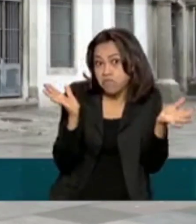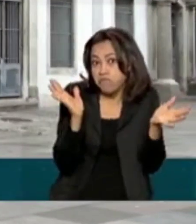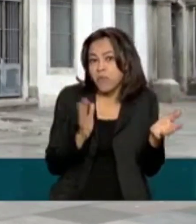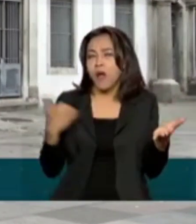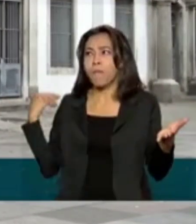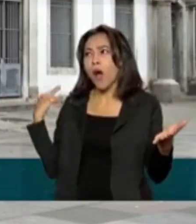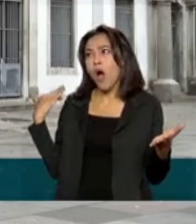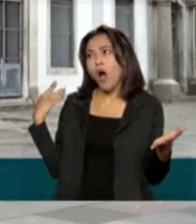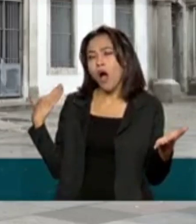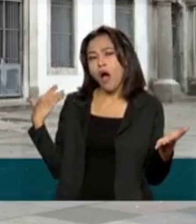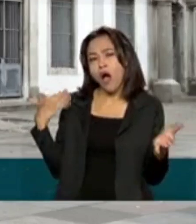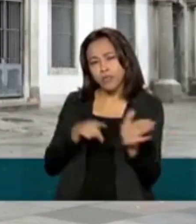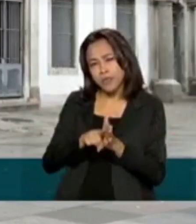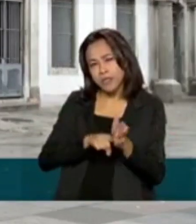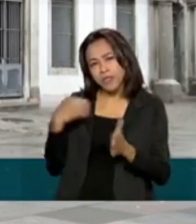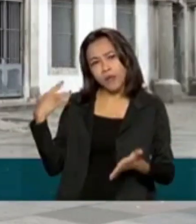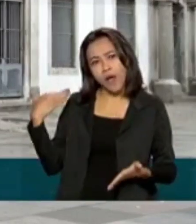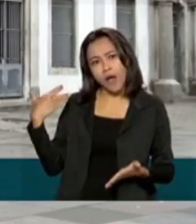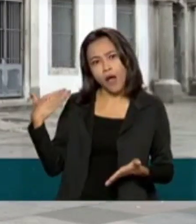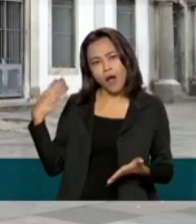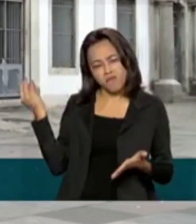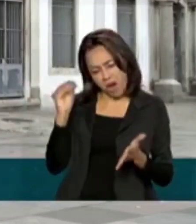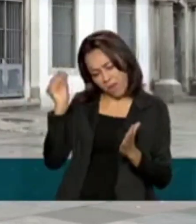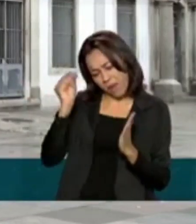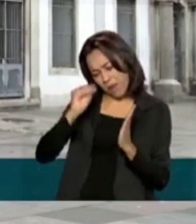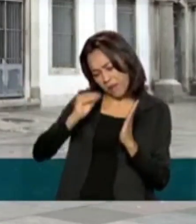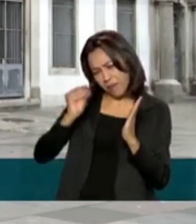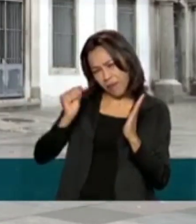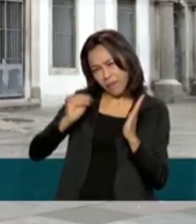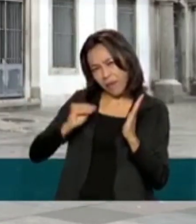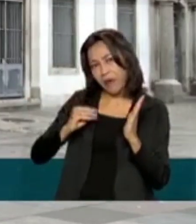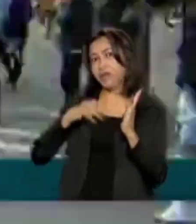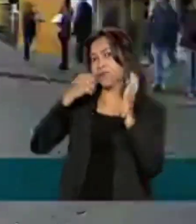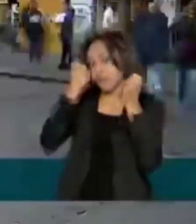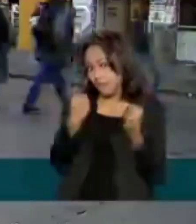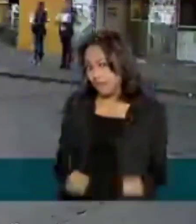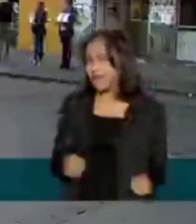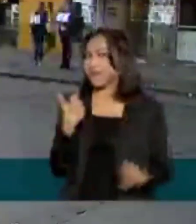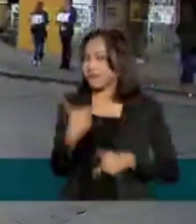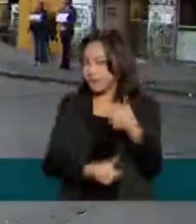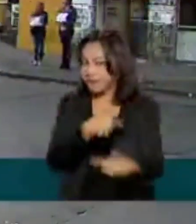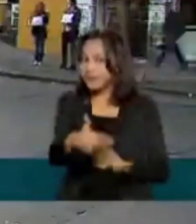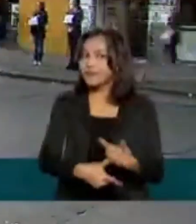as pesquisas ficaram mais complexas e o trabalho aumentou.